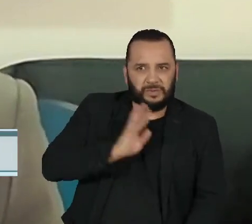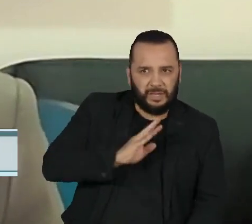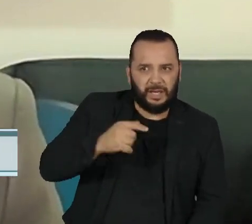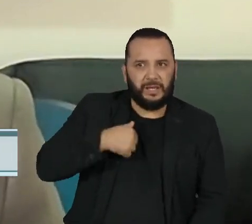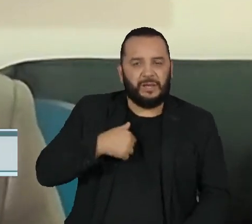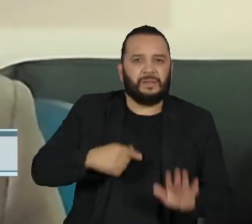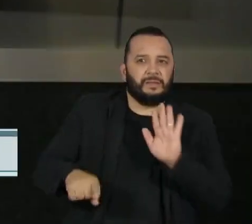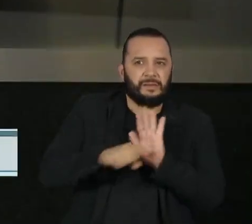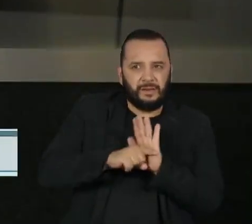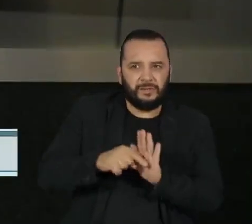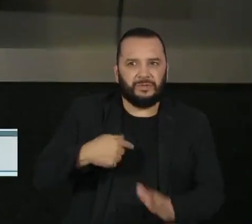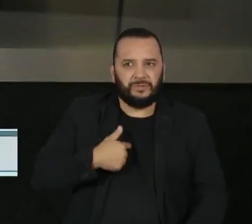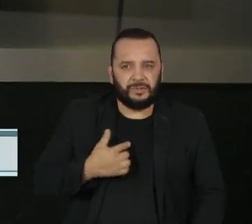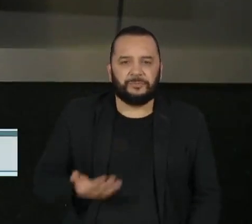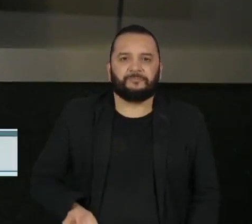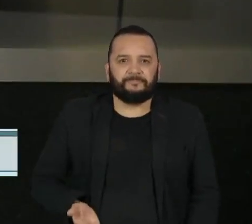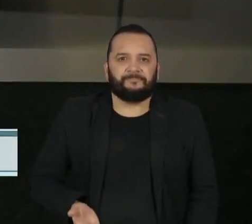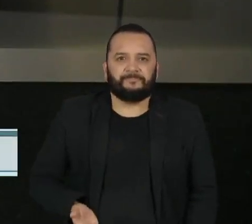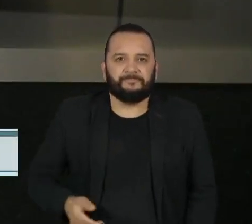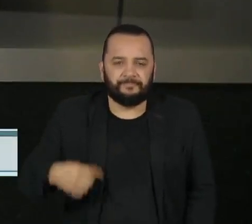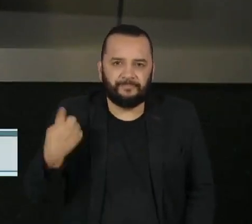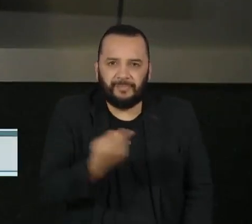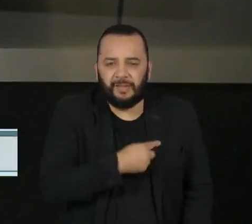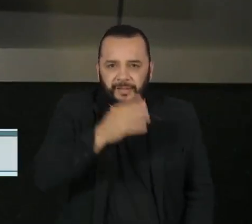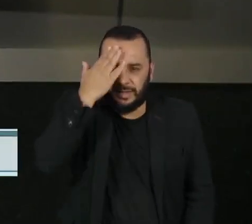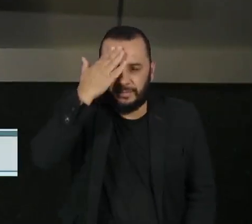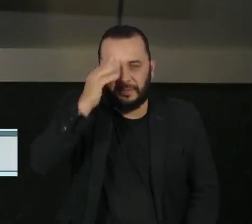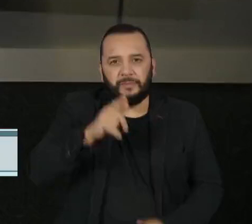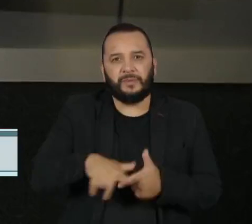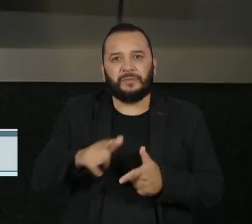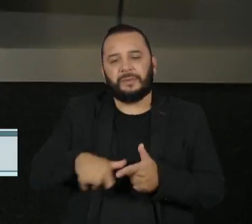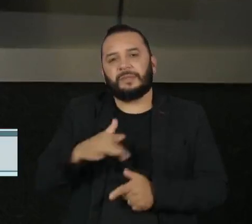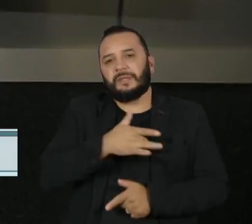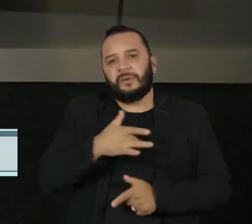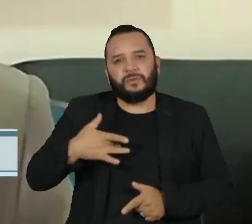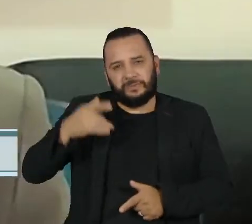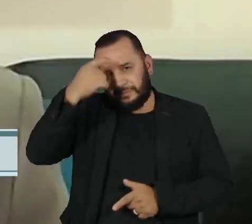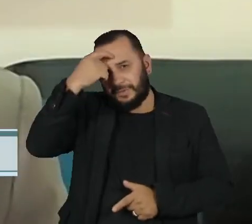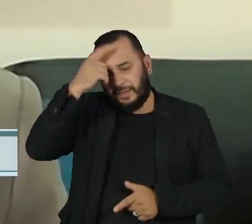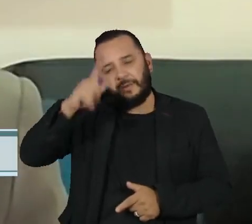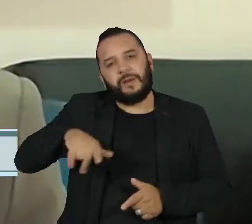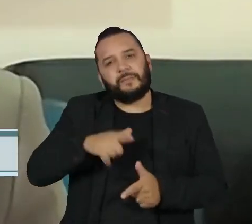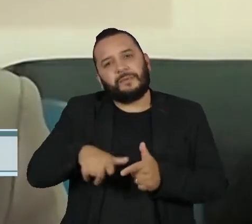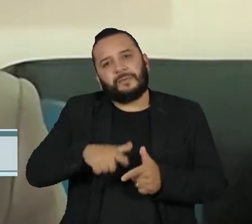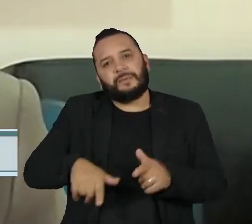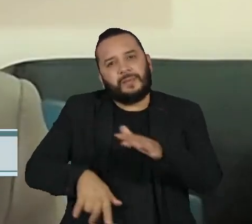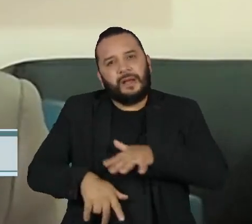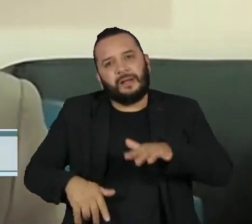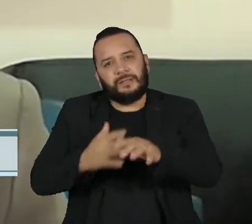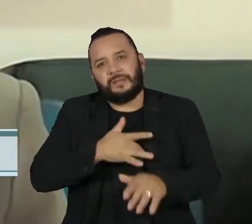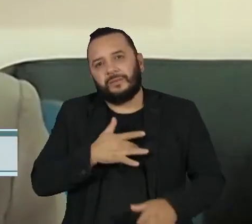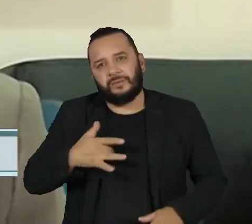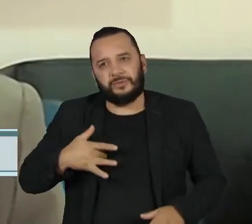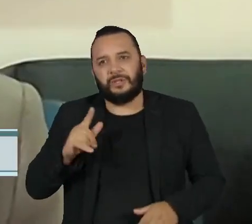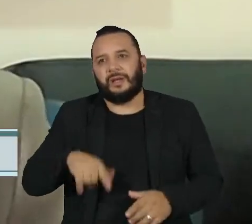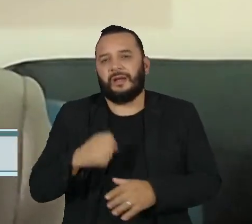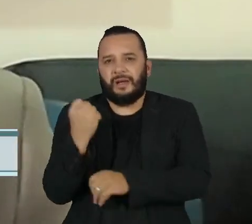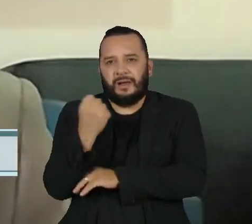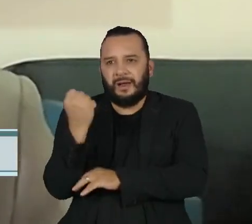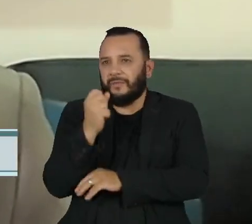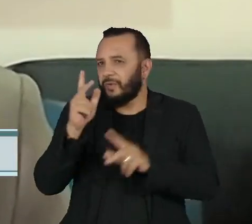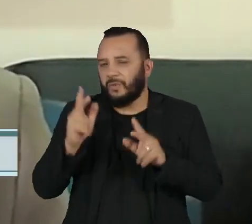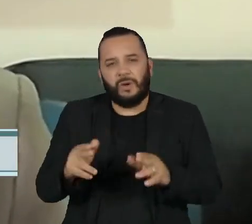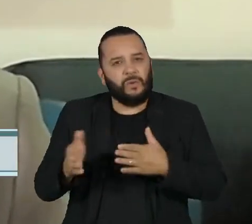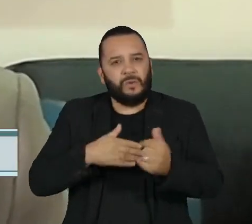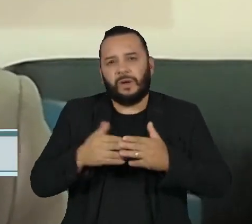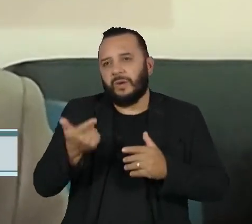A gente sabe que isso é considerado, né, um problema de saúde mental, é um problema de saúde, deve ser considerado como um agravante à saúde, como qualquer